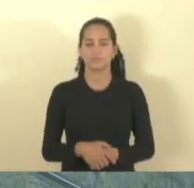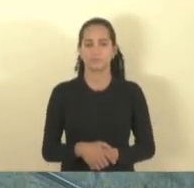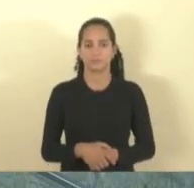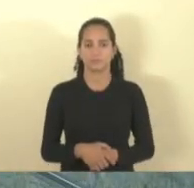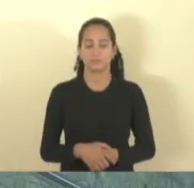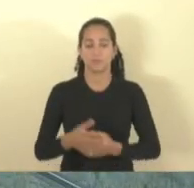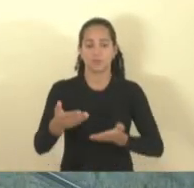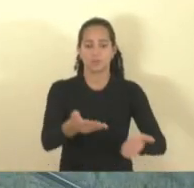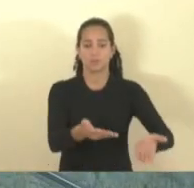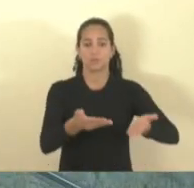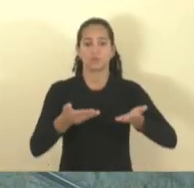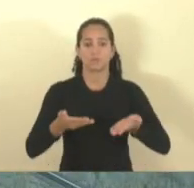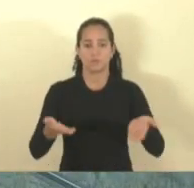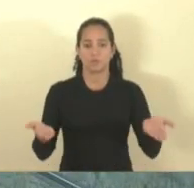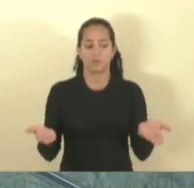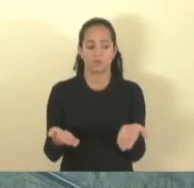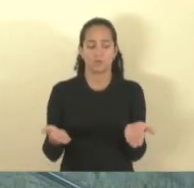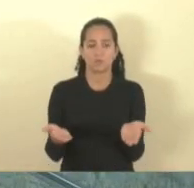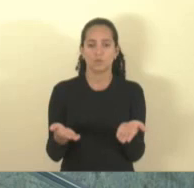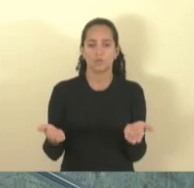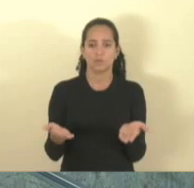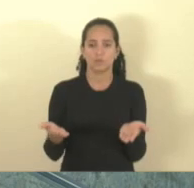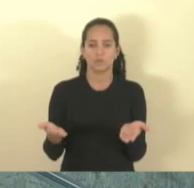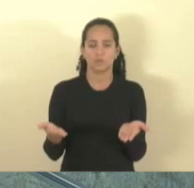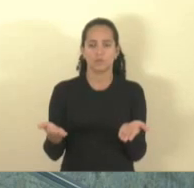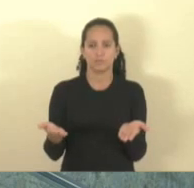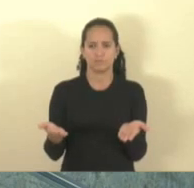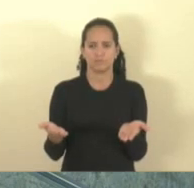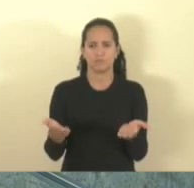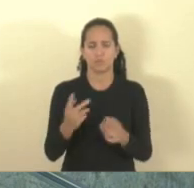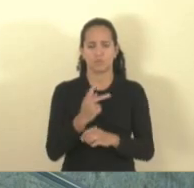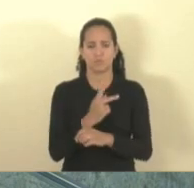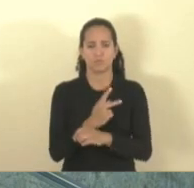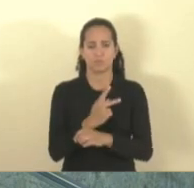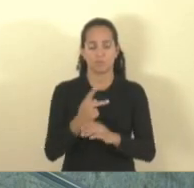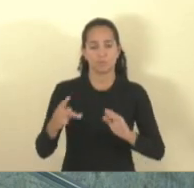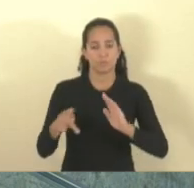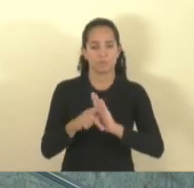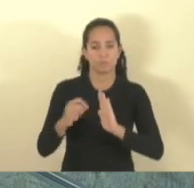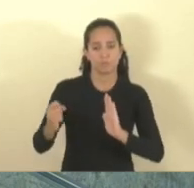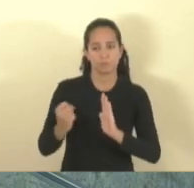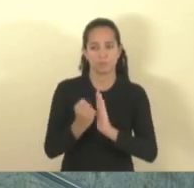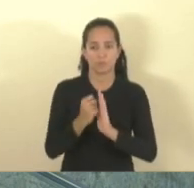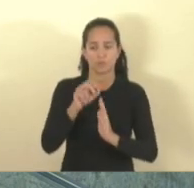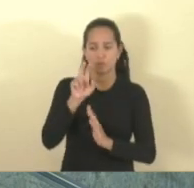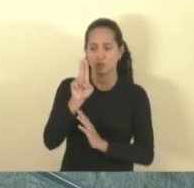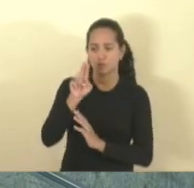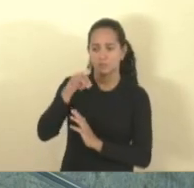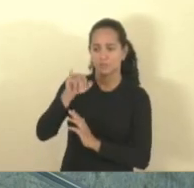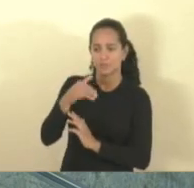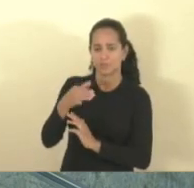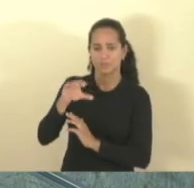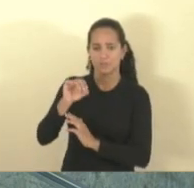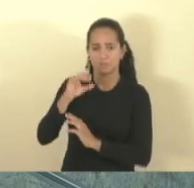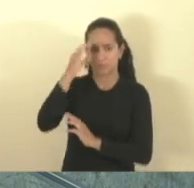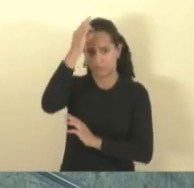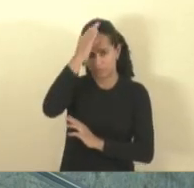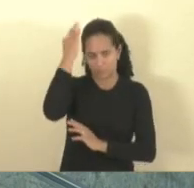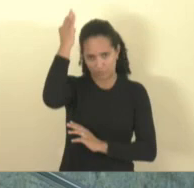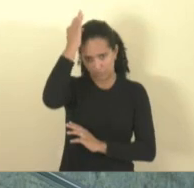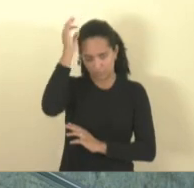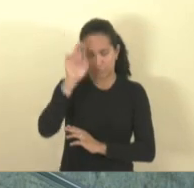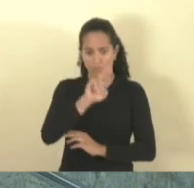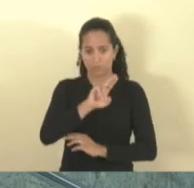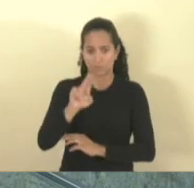É convidado a fazer o uso da palavra o superintendente do Patrimônio da União no Espírito Santo, Felipe Pupo